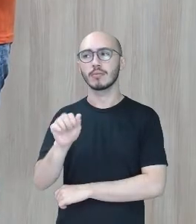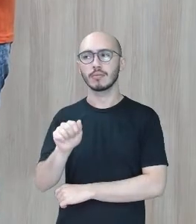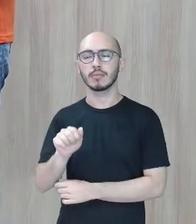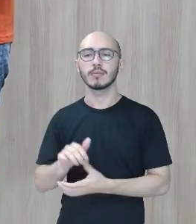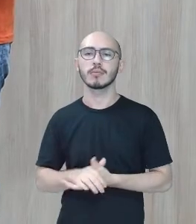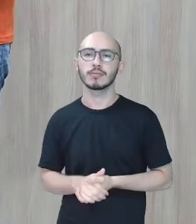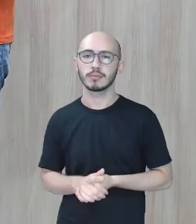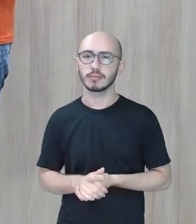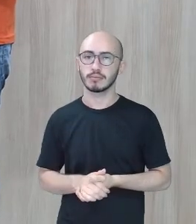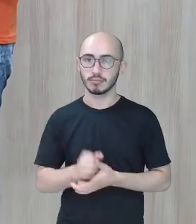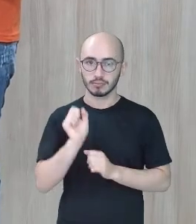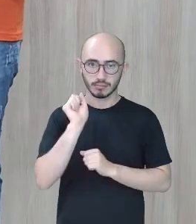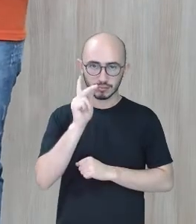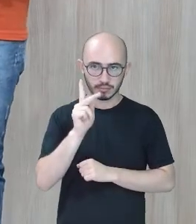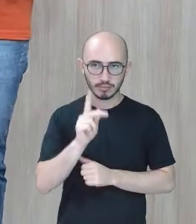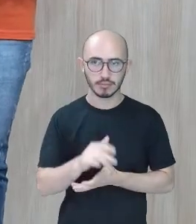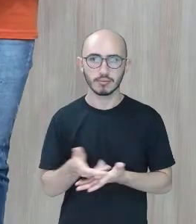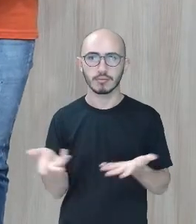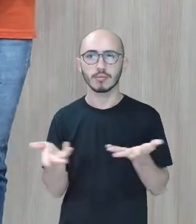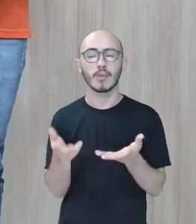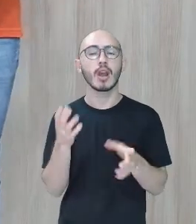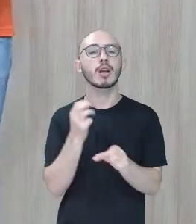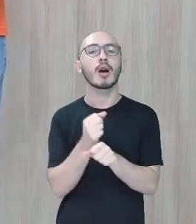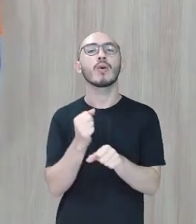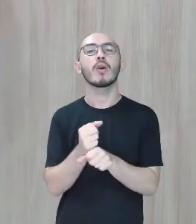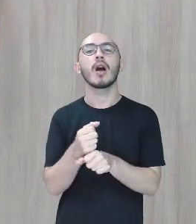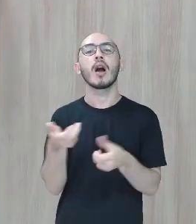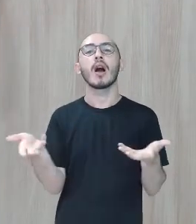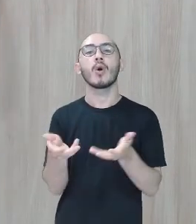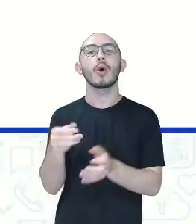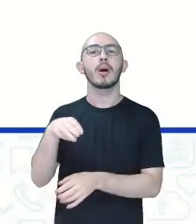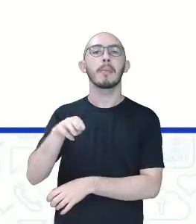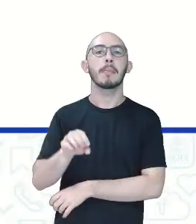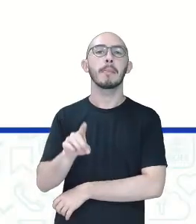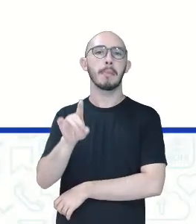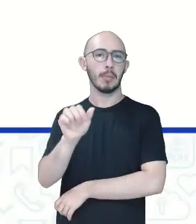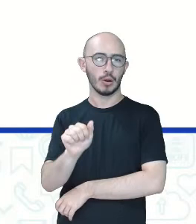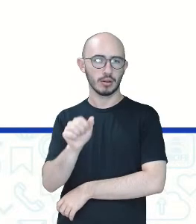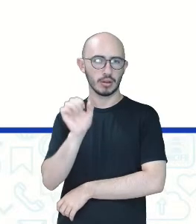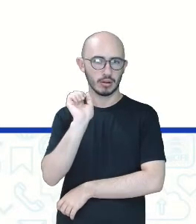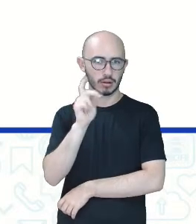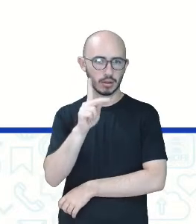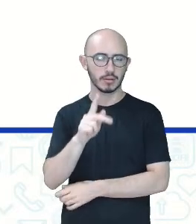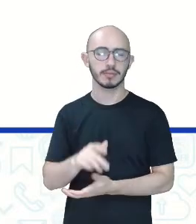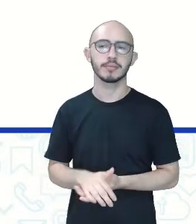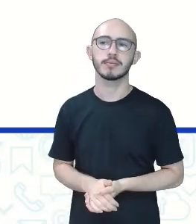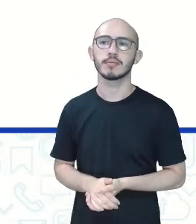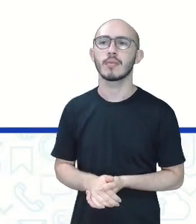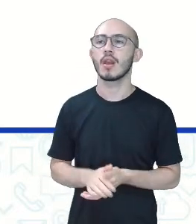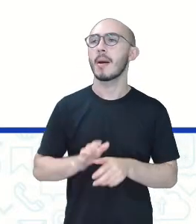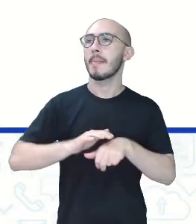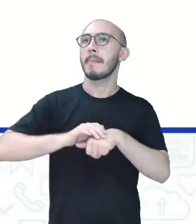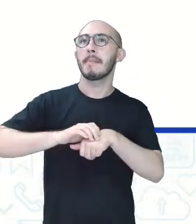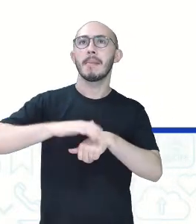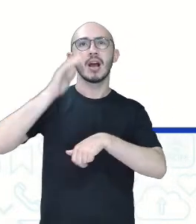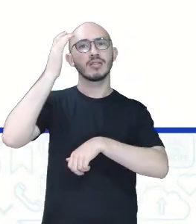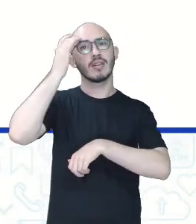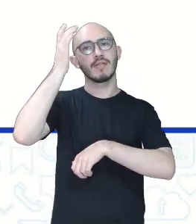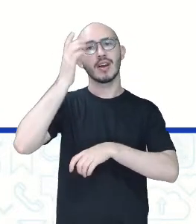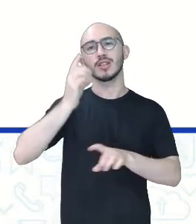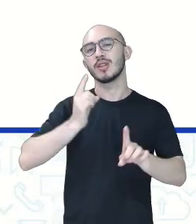ponderada. Show de bola? Vamos calcular a moda agora? Lembra que a moda é o valor mais fácil de